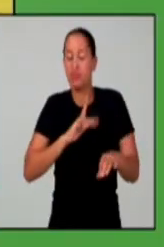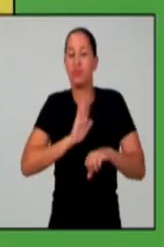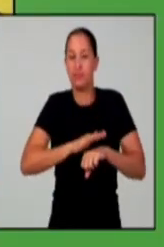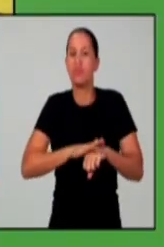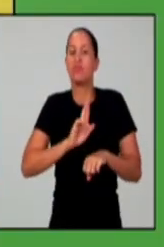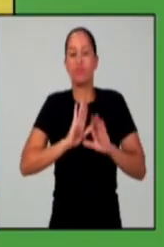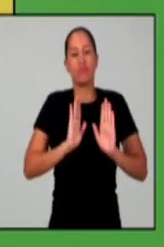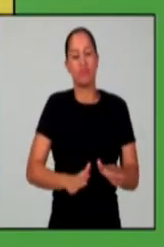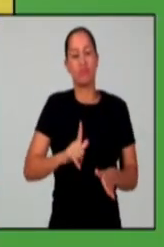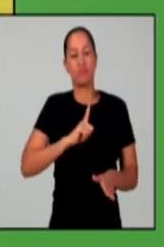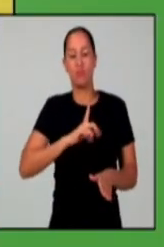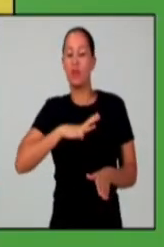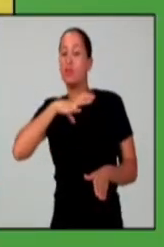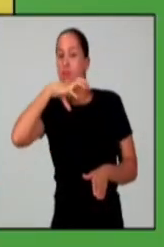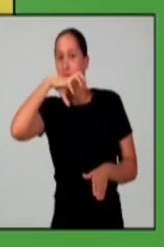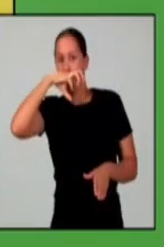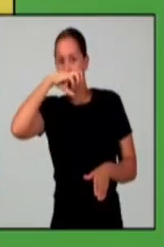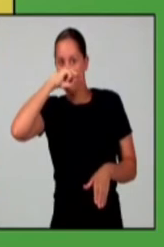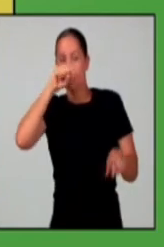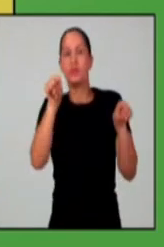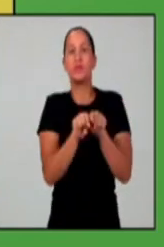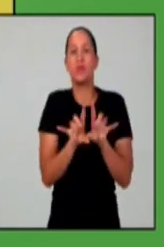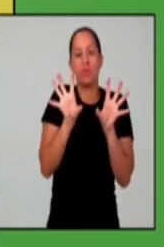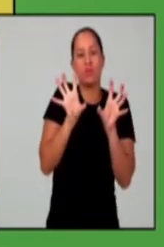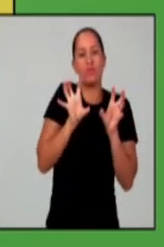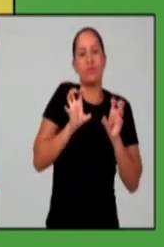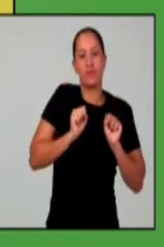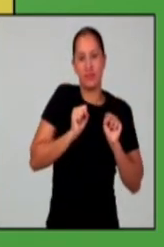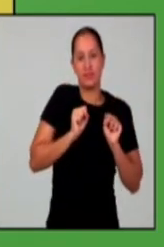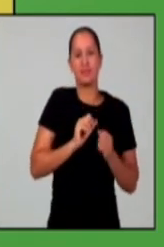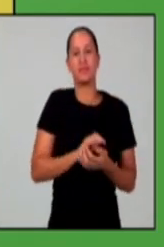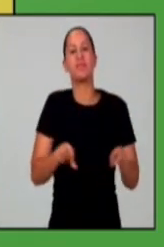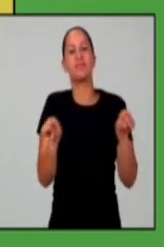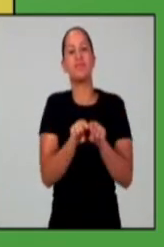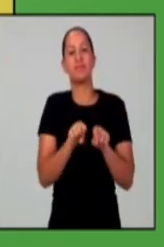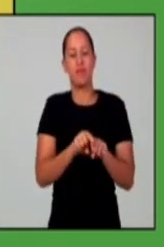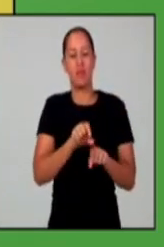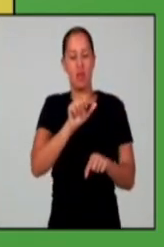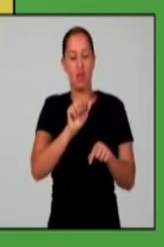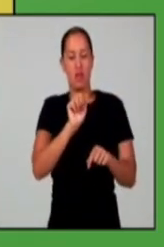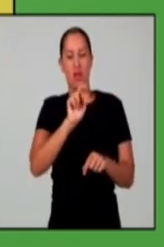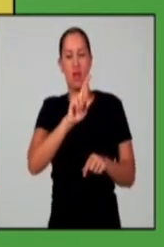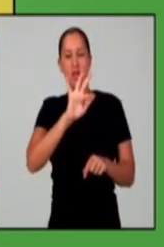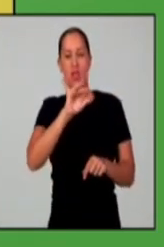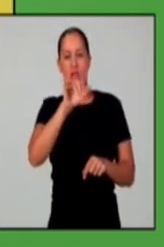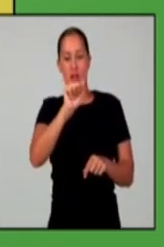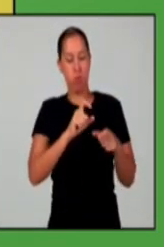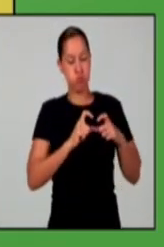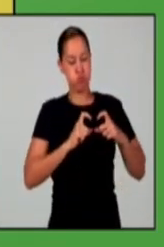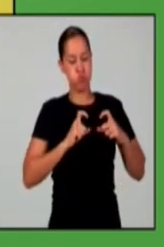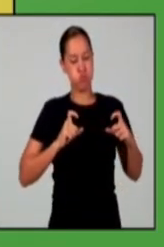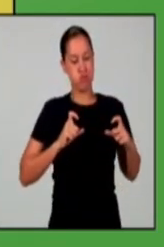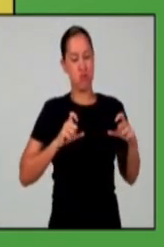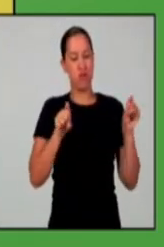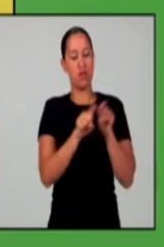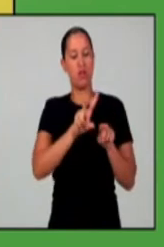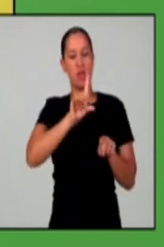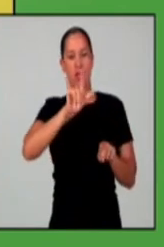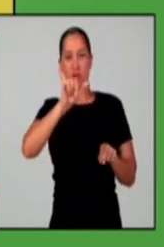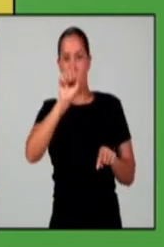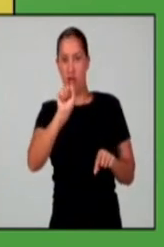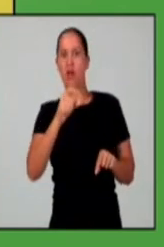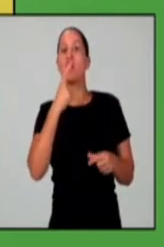eles que levam o alimento e o oxigênio e retiram gás carbônico e resíduo. As artérias e veias são responsáveis pelo transporte de